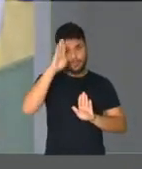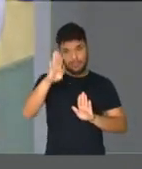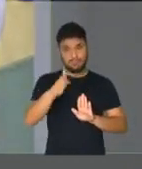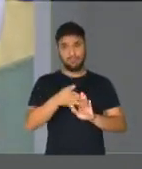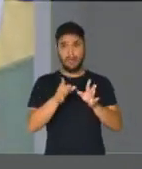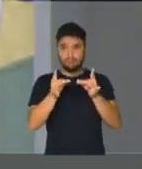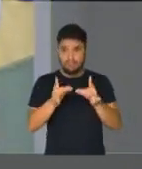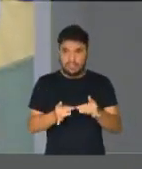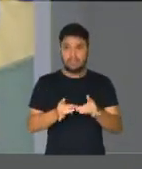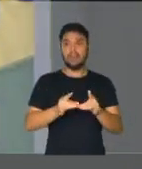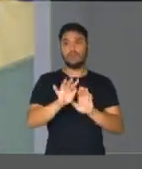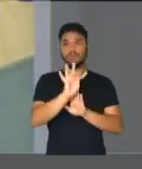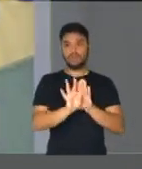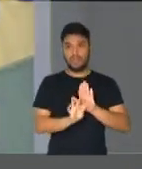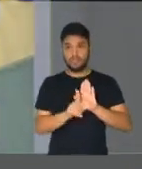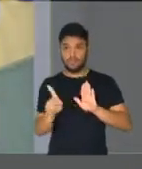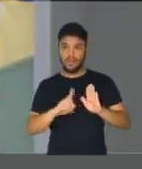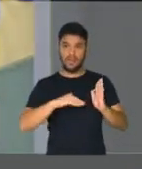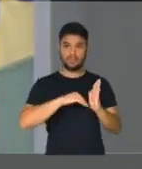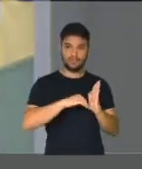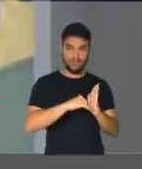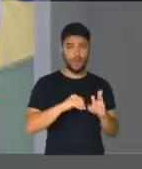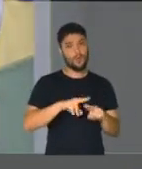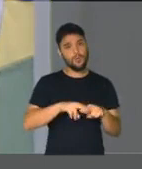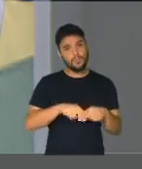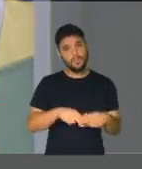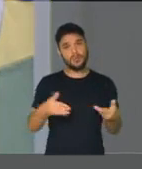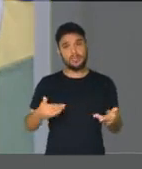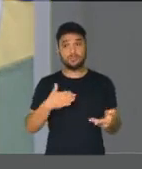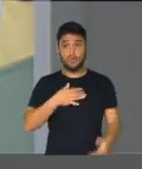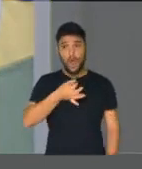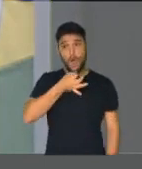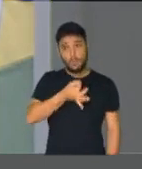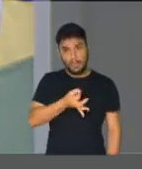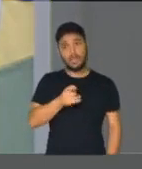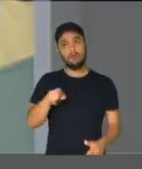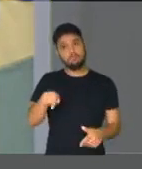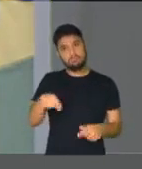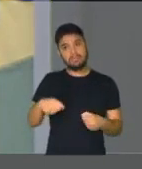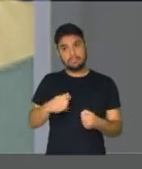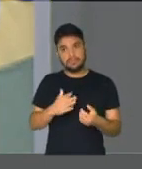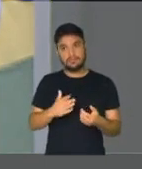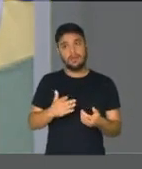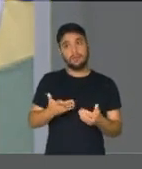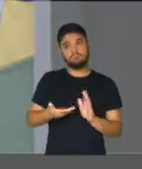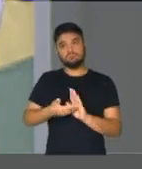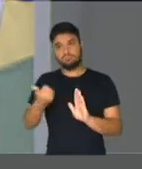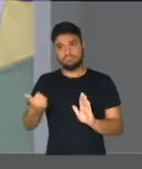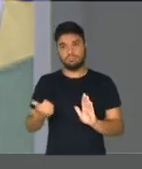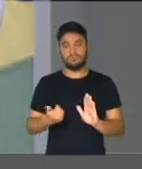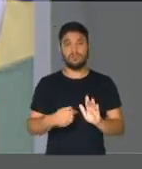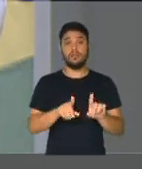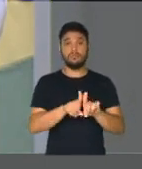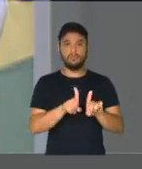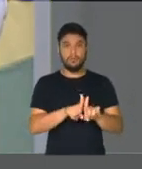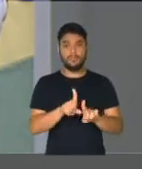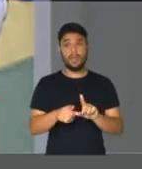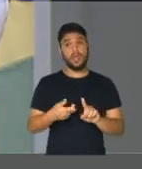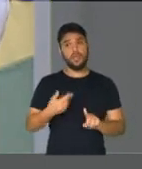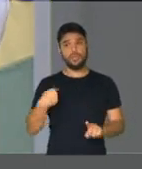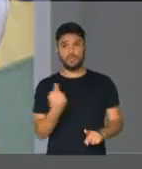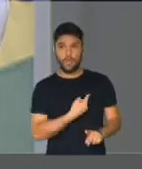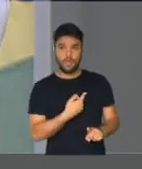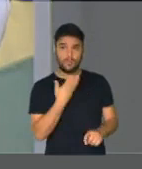do texto do Senado Federal, razão pela qual opinamos pela sua rejeição. Ante o exposto, somos